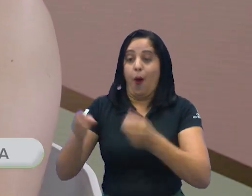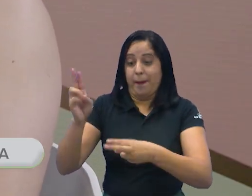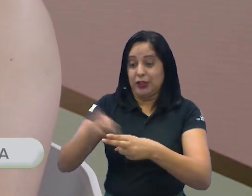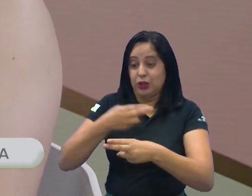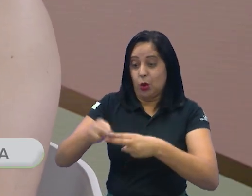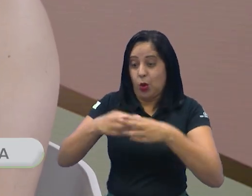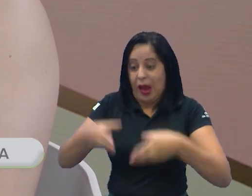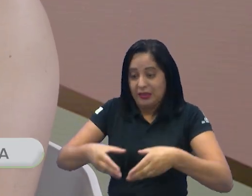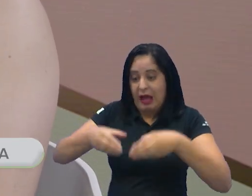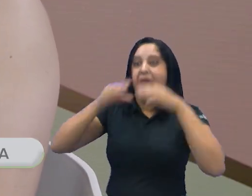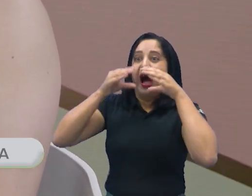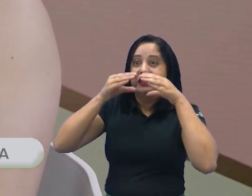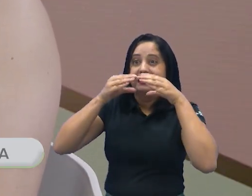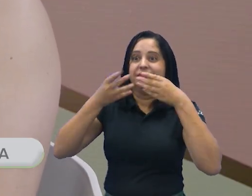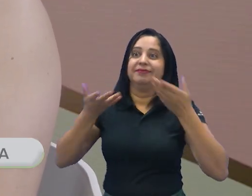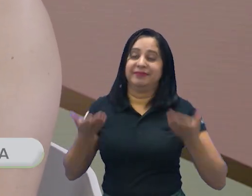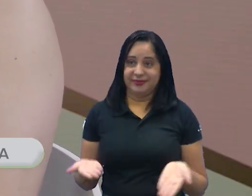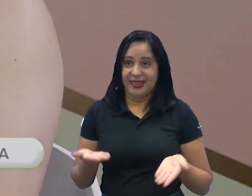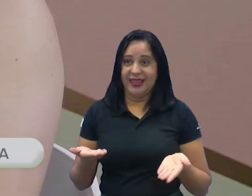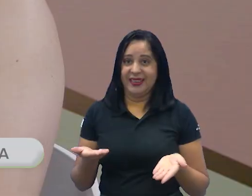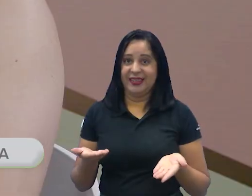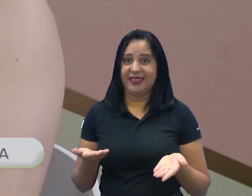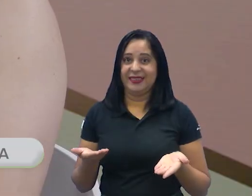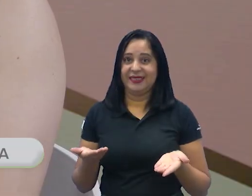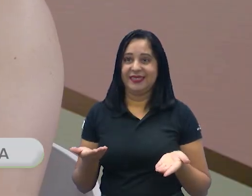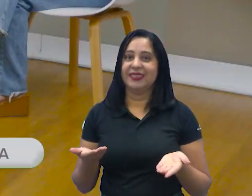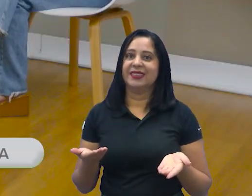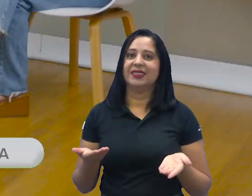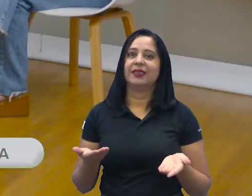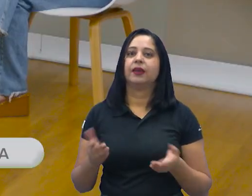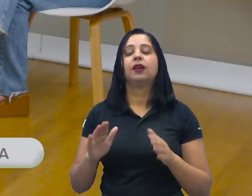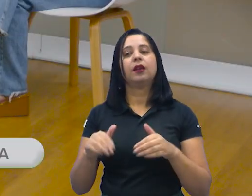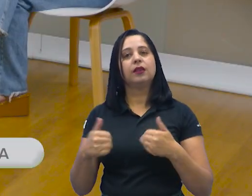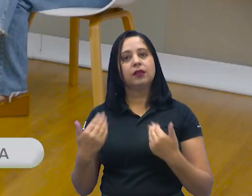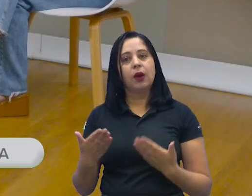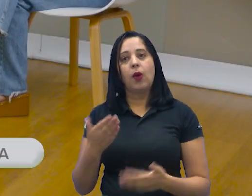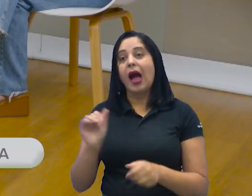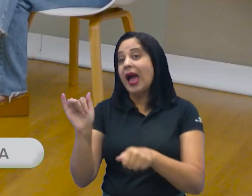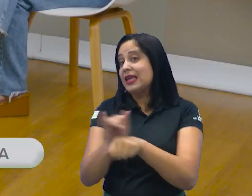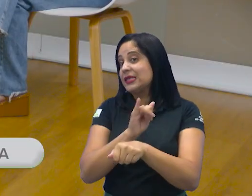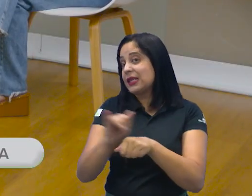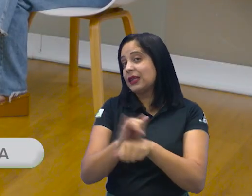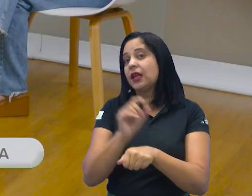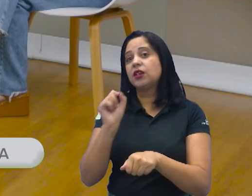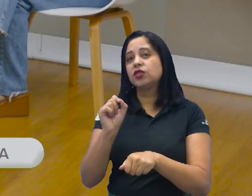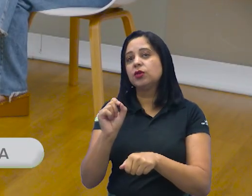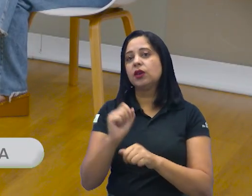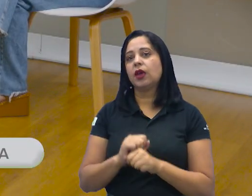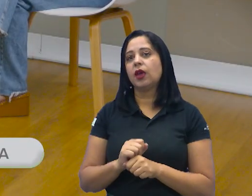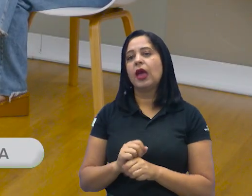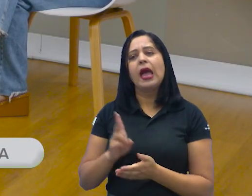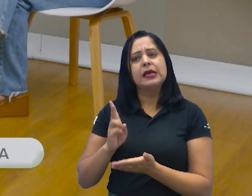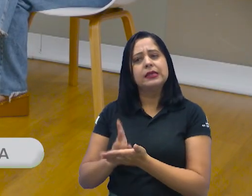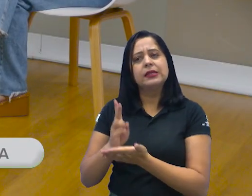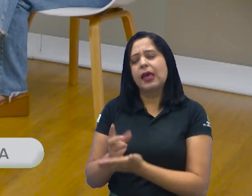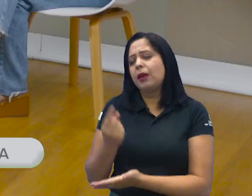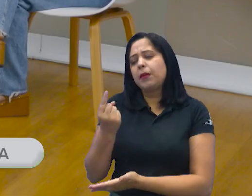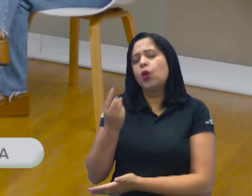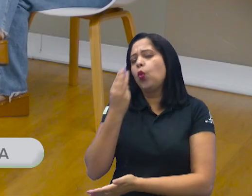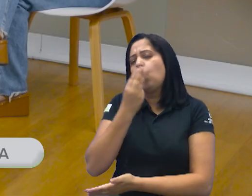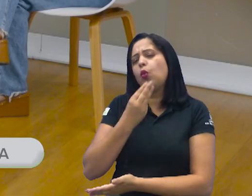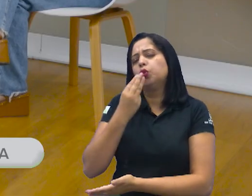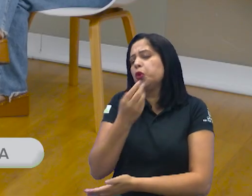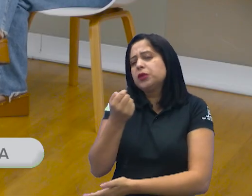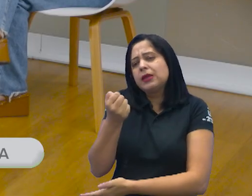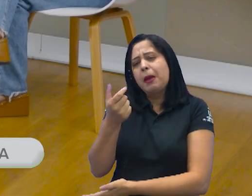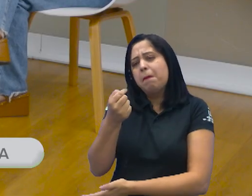ela completa, né, de uma vez só. Então, a estratégia seria, assim, a gente ter esse docinho, já que a pessoa tem esse interesse,